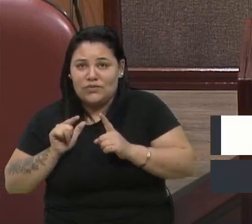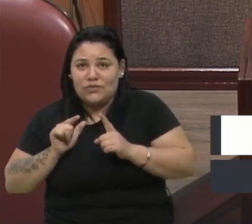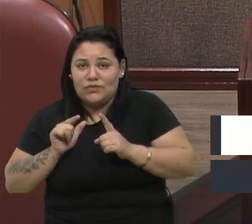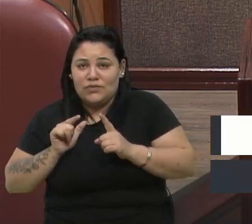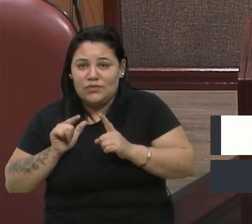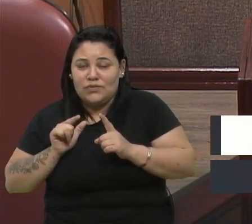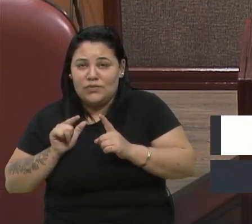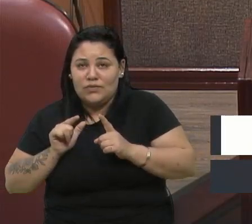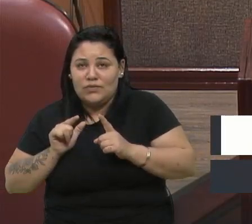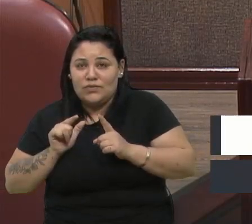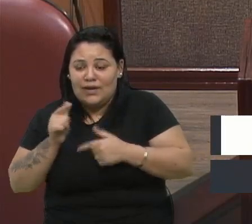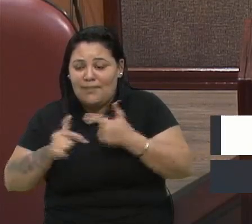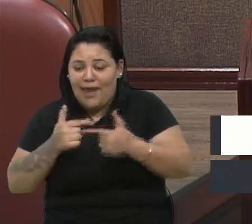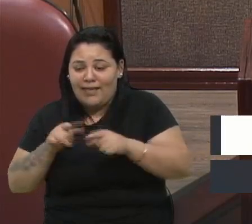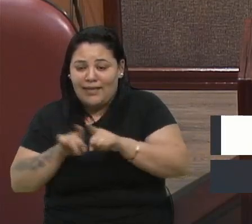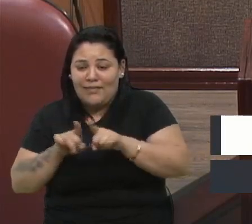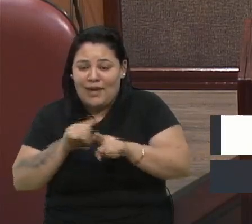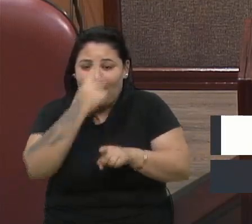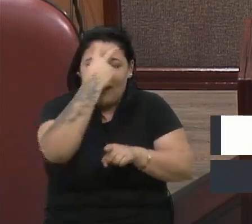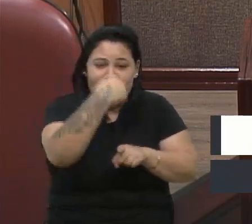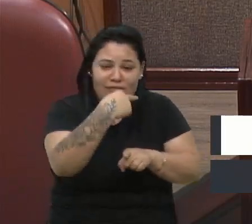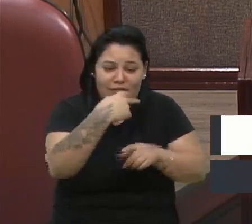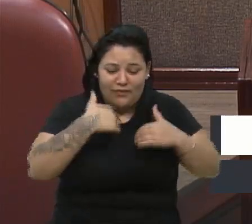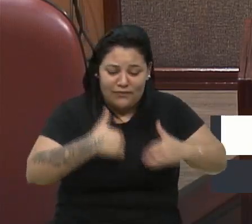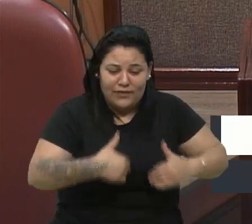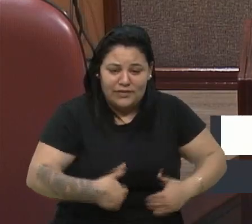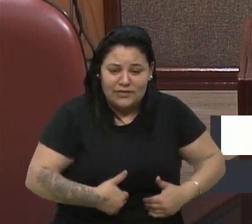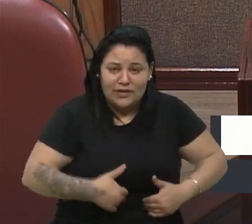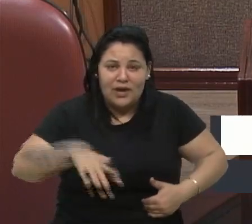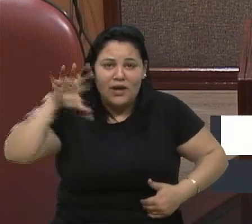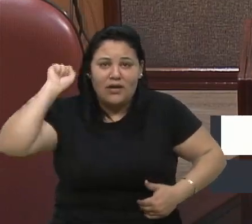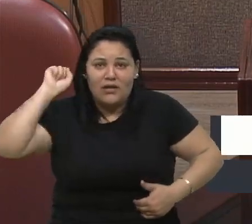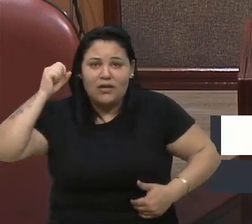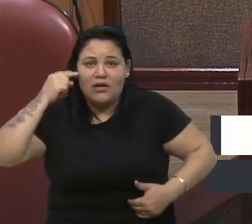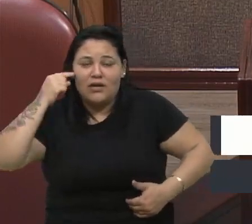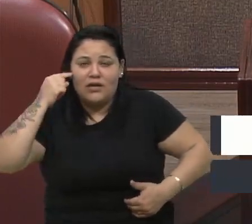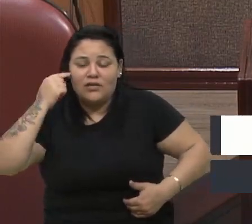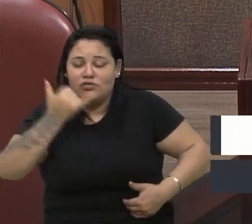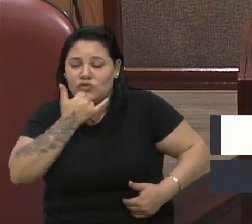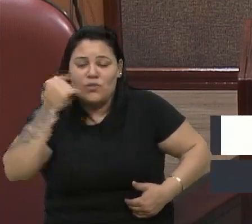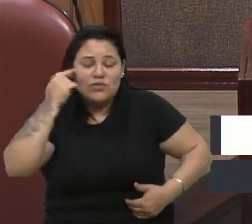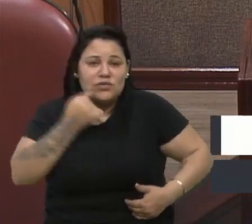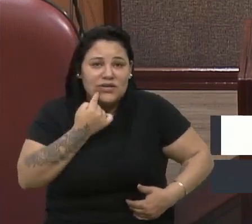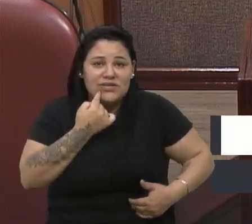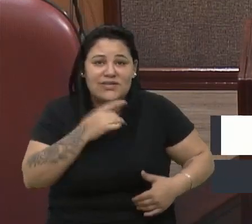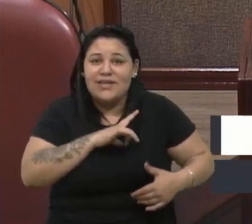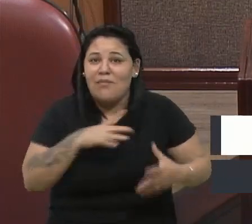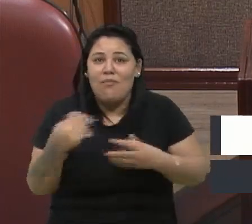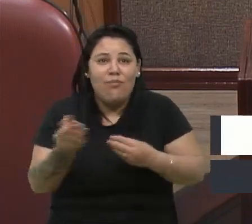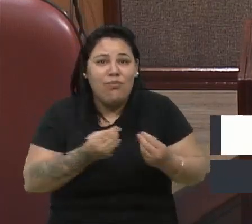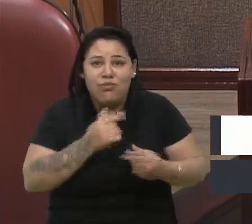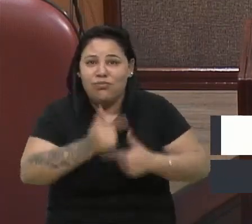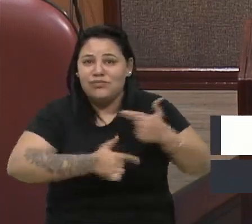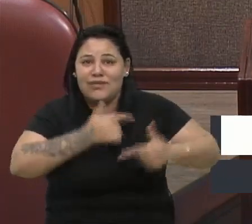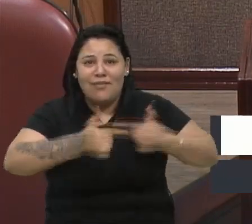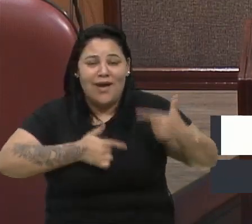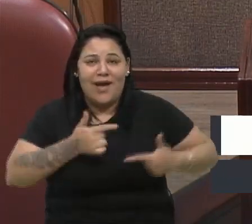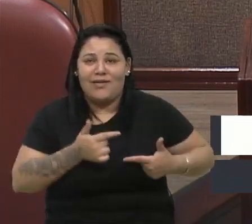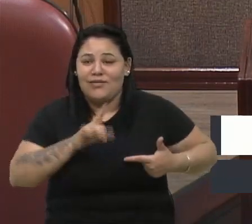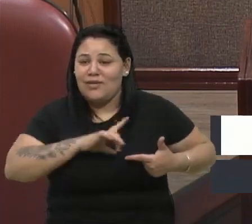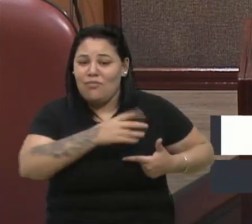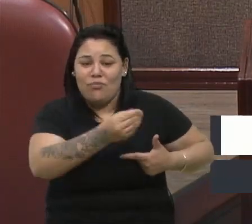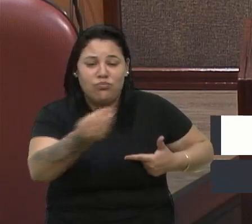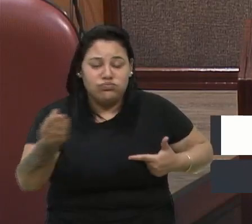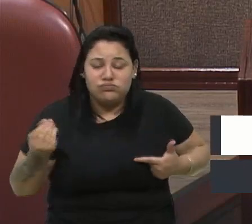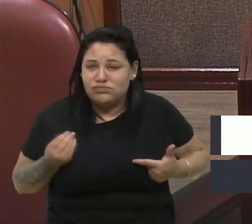visual, a deficiência física, a deficiência auditiva, ou seja, tem muito trabalho. E eu poderia aqui,